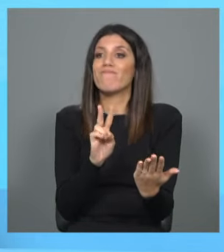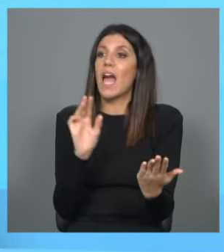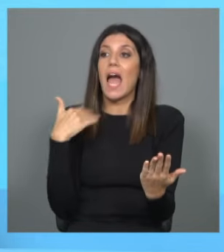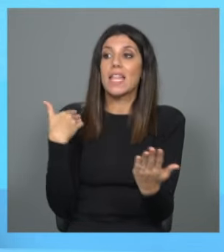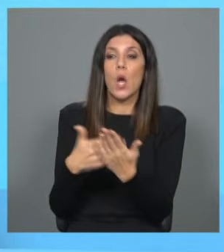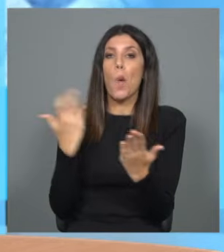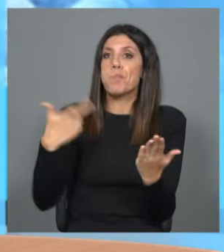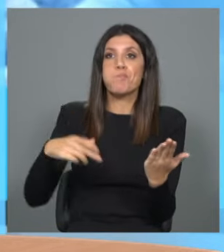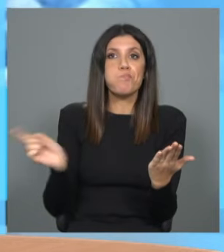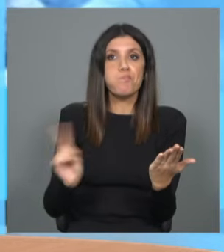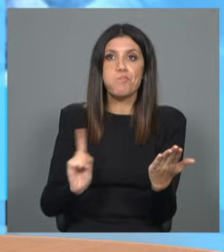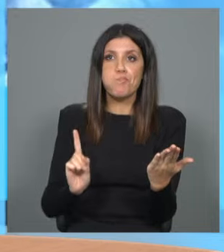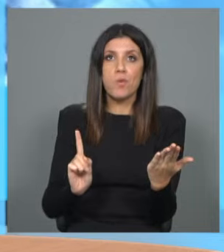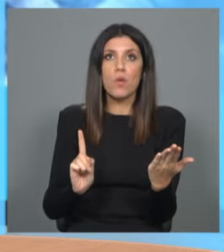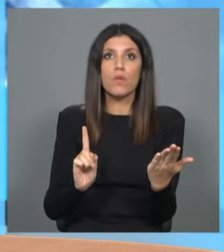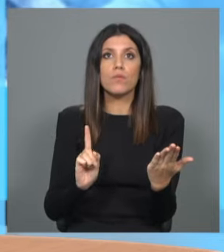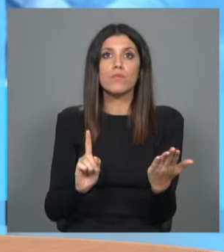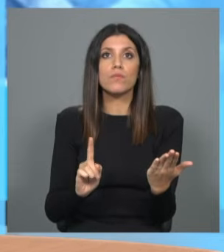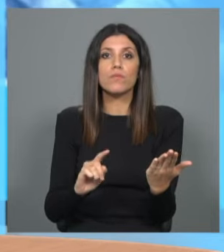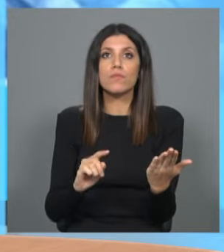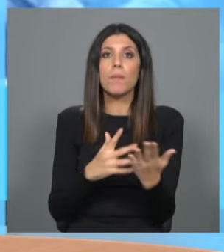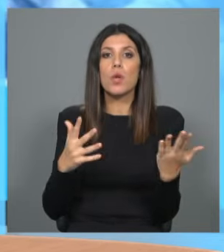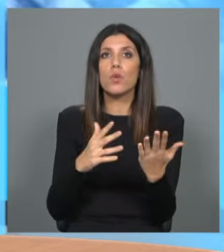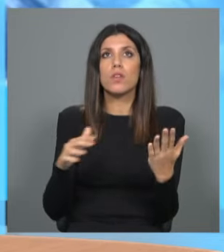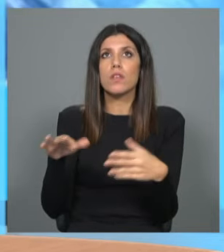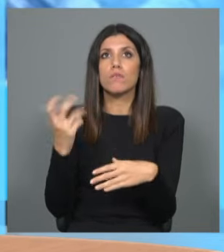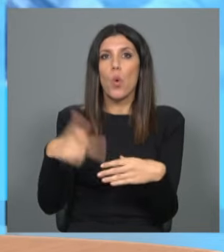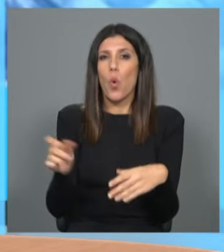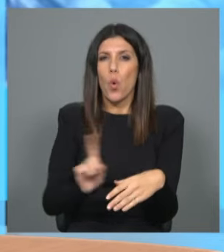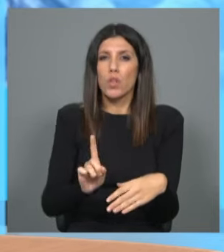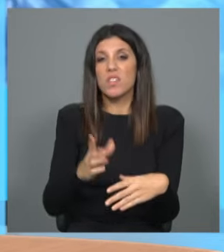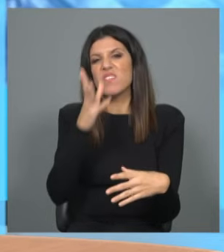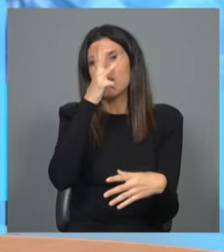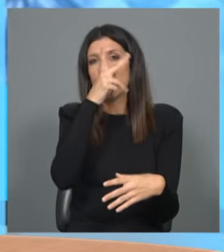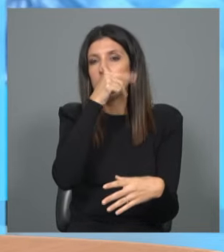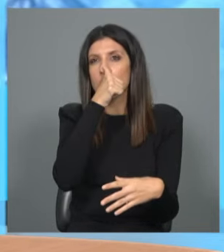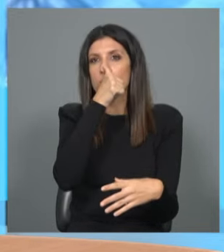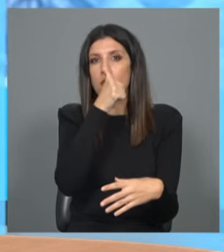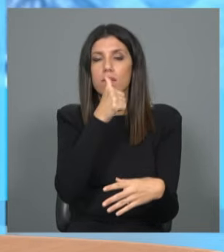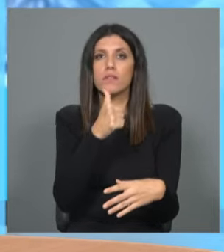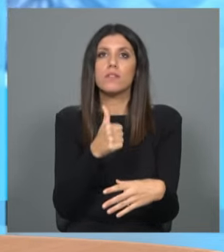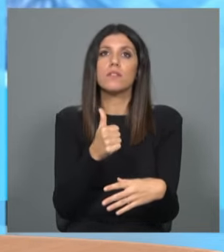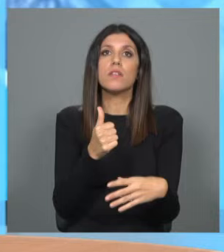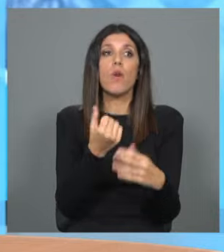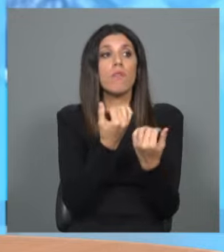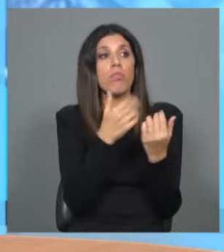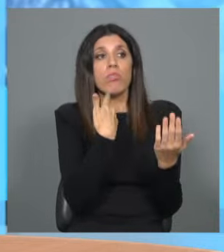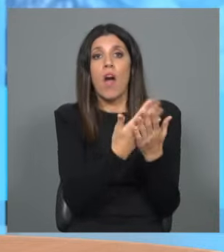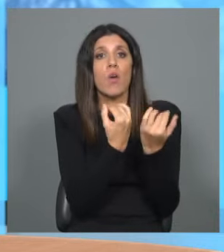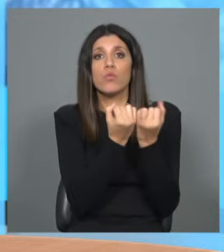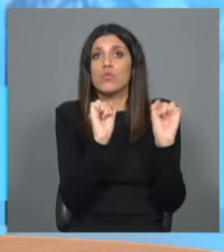e garantir a autonomia, isso não se verifica muitas vezes e na maior parte das vezes, infelizmente, e garantir a autonomia implica isto. É por isso